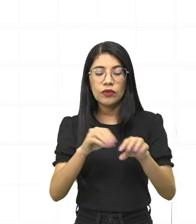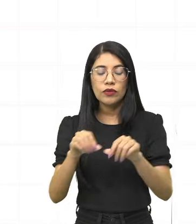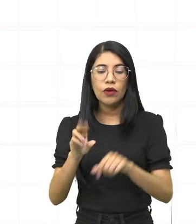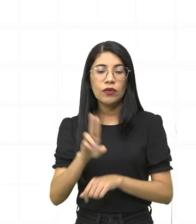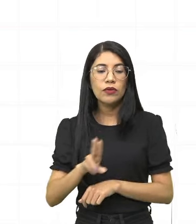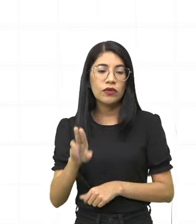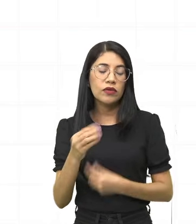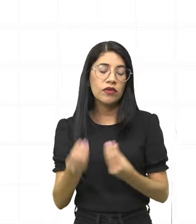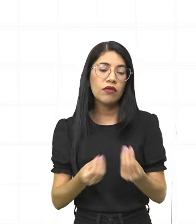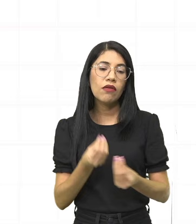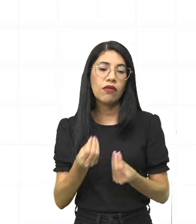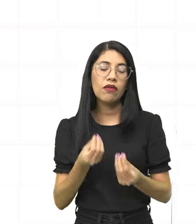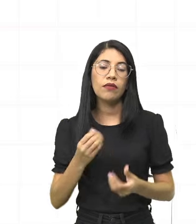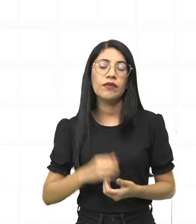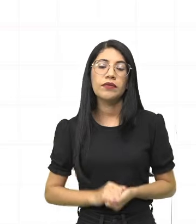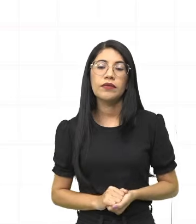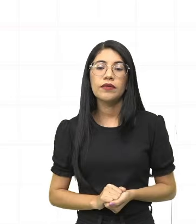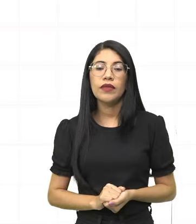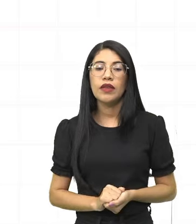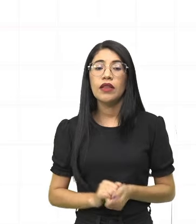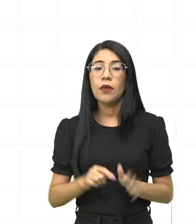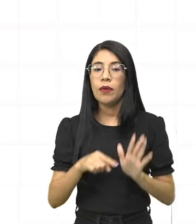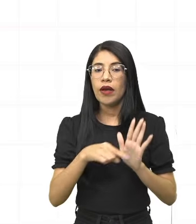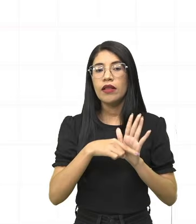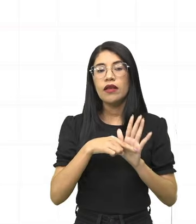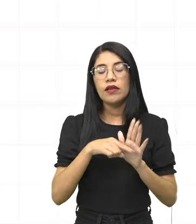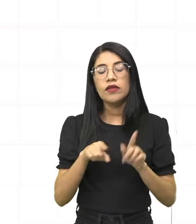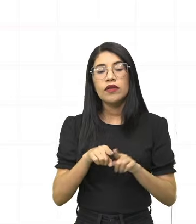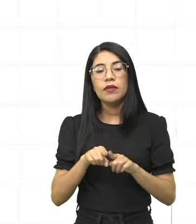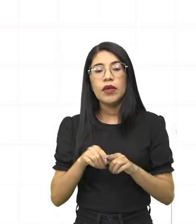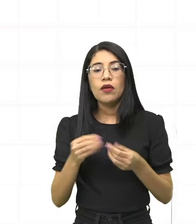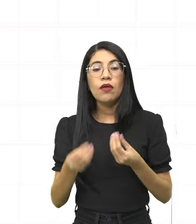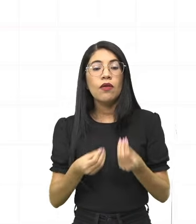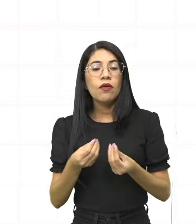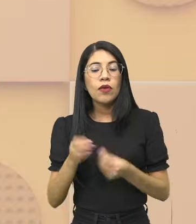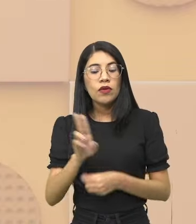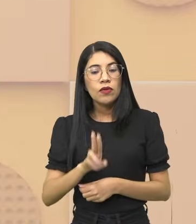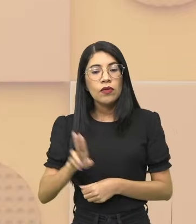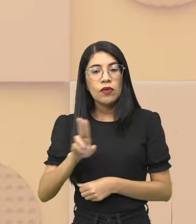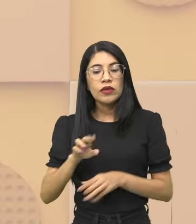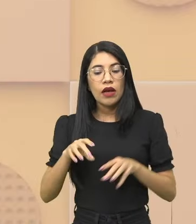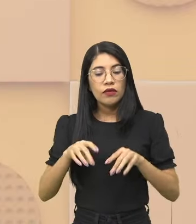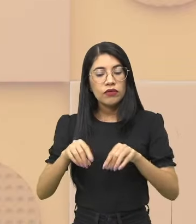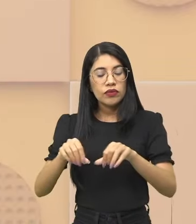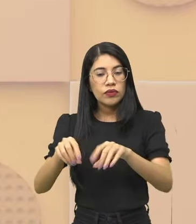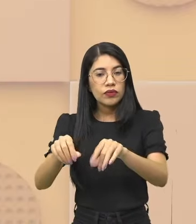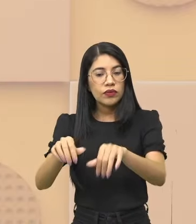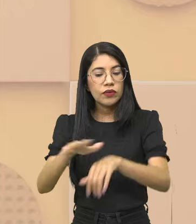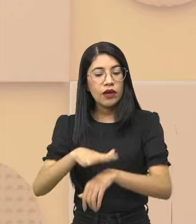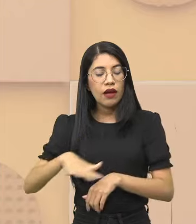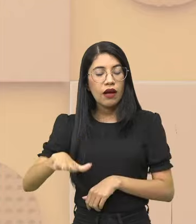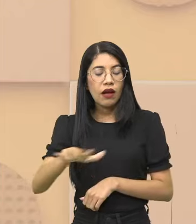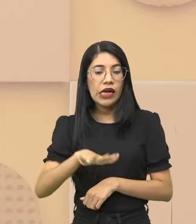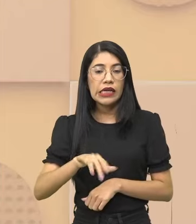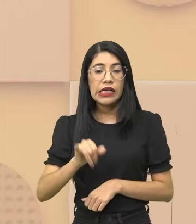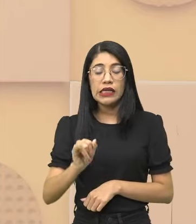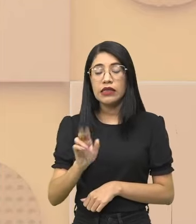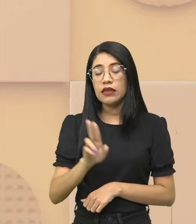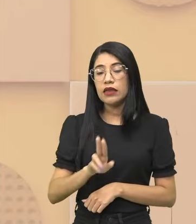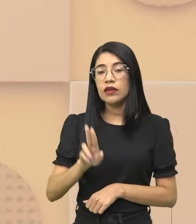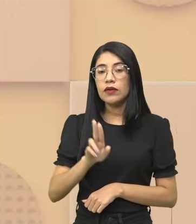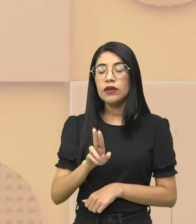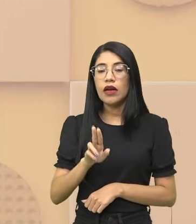bom? Então, a gente tem aí como algumas das desvantagens, né? Como é que vai ser utilizado aquele solo, né? Se ele vai ser utilizado